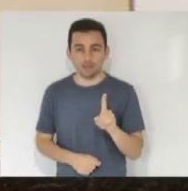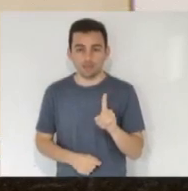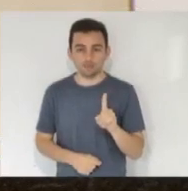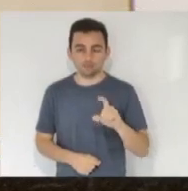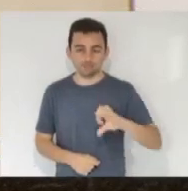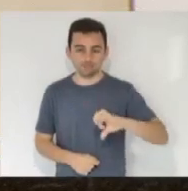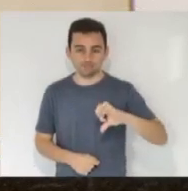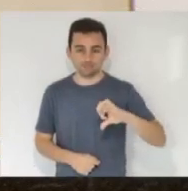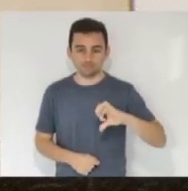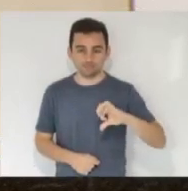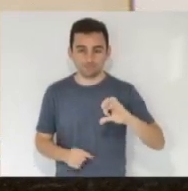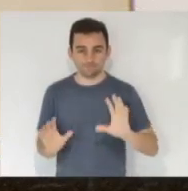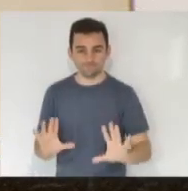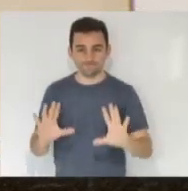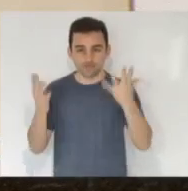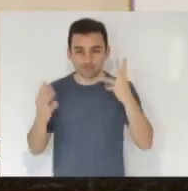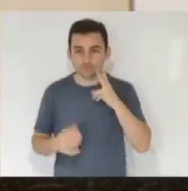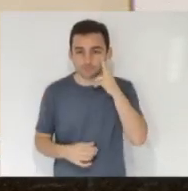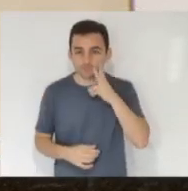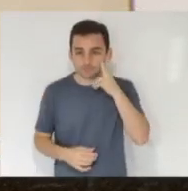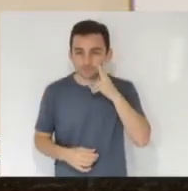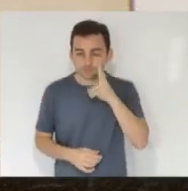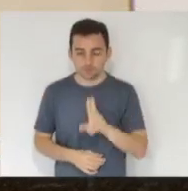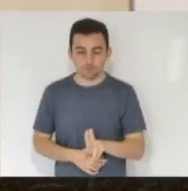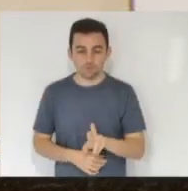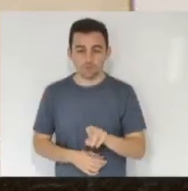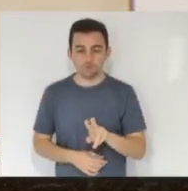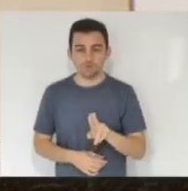19ª Festa do Vinho de Uruçanga.